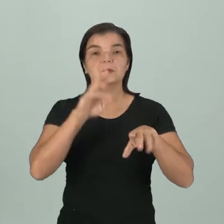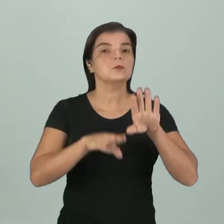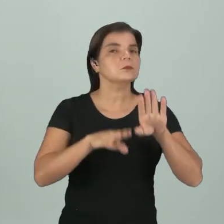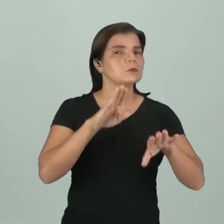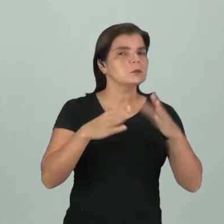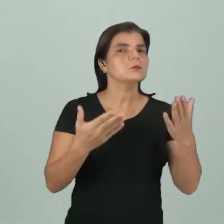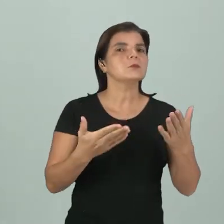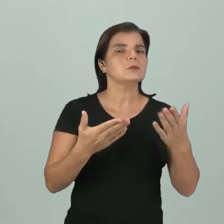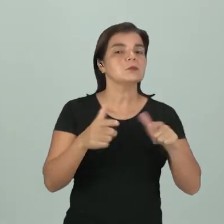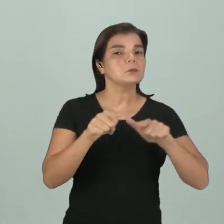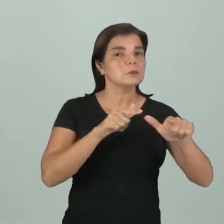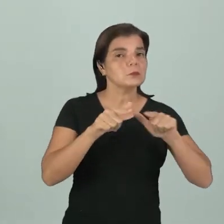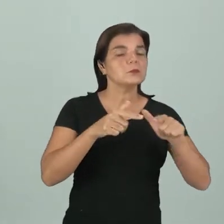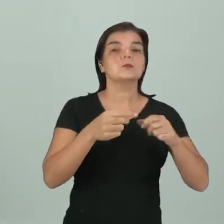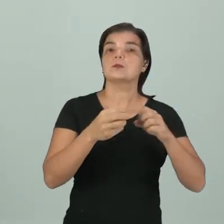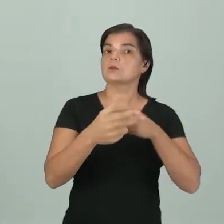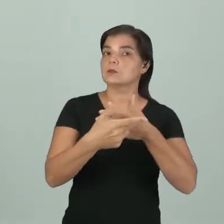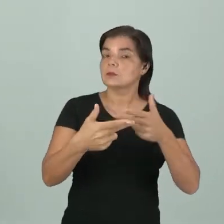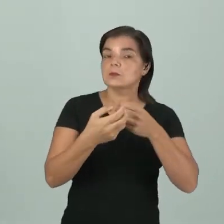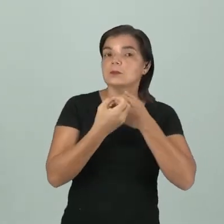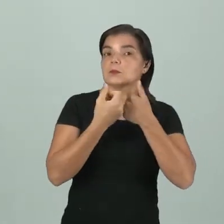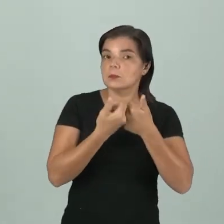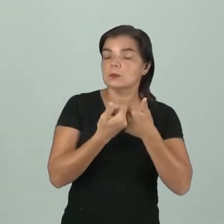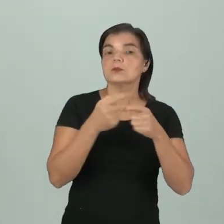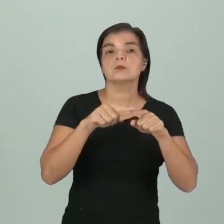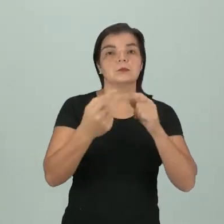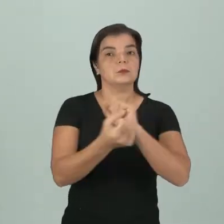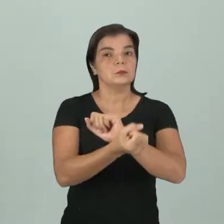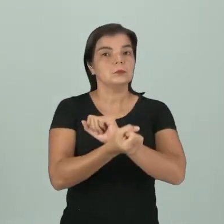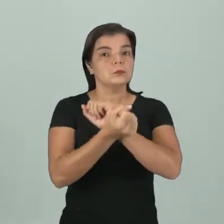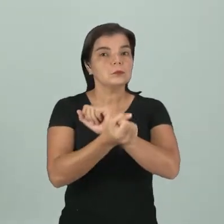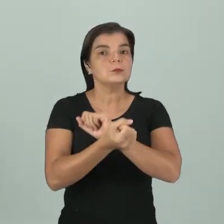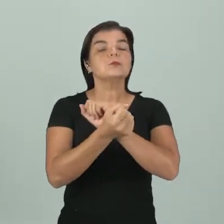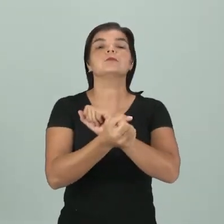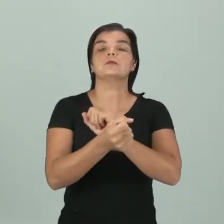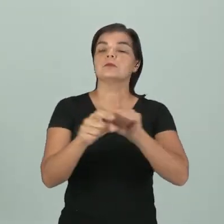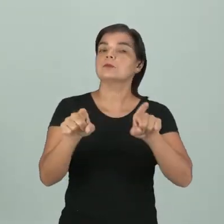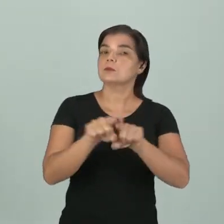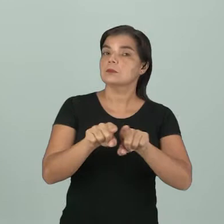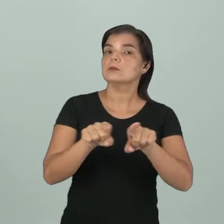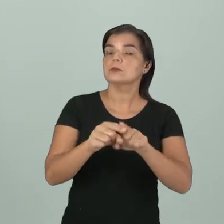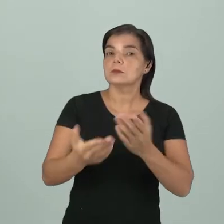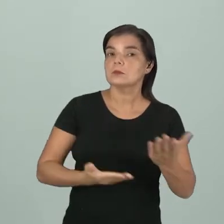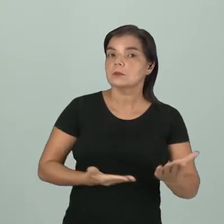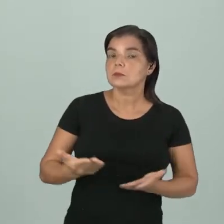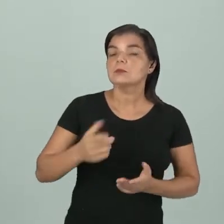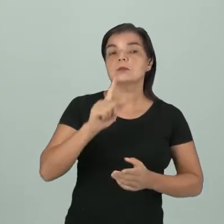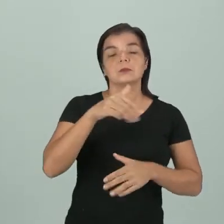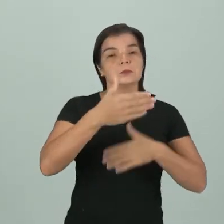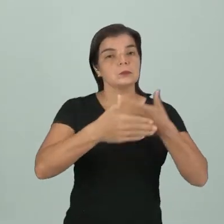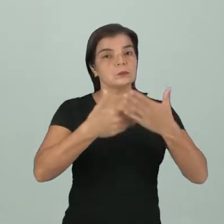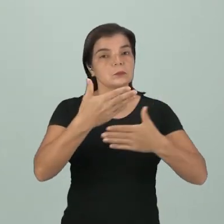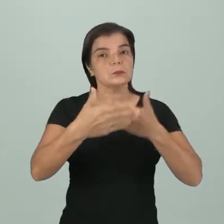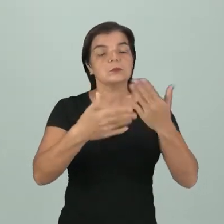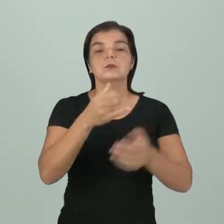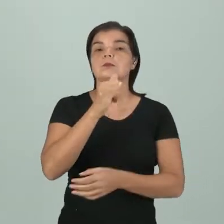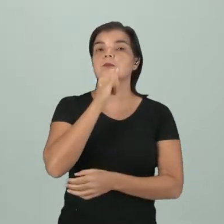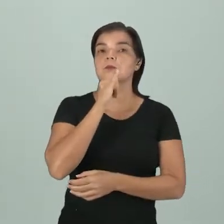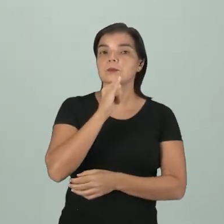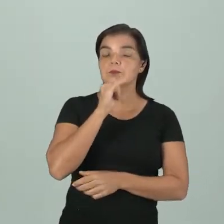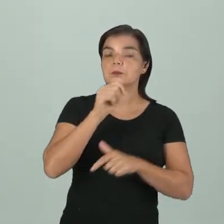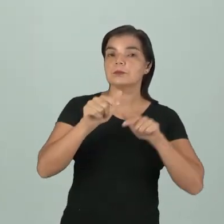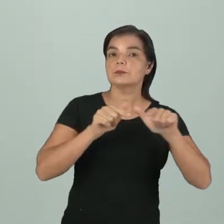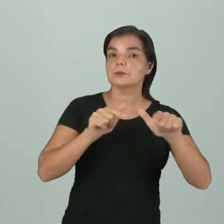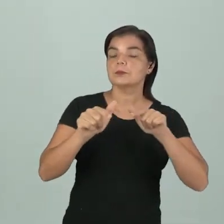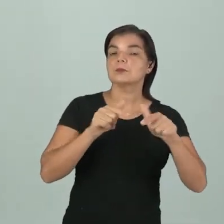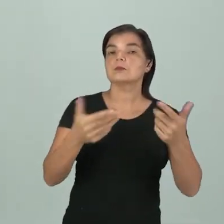sempre foi tido como algo bom. A escravidão, a servidão, por exemplo, é um processo e um exemplo de trabalho,